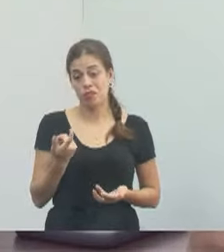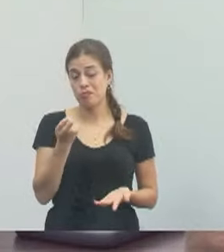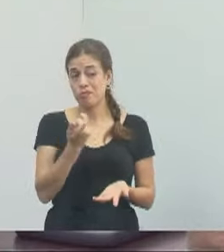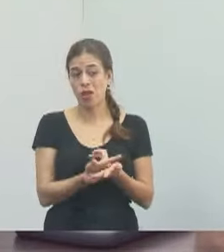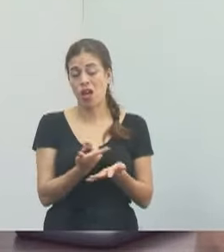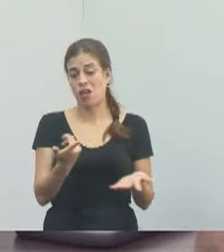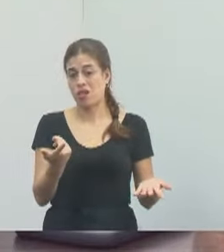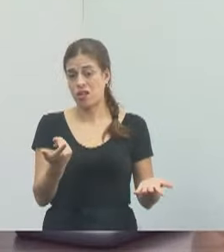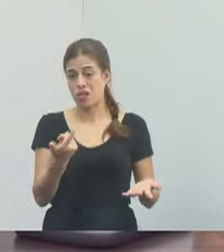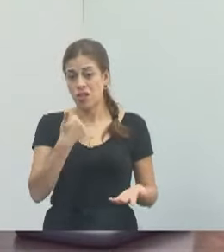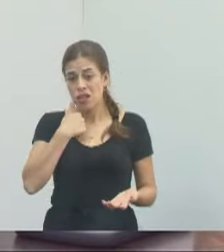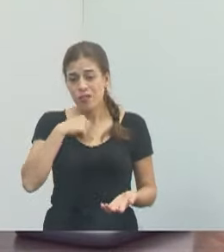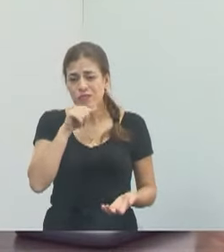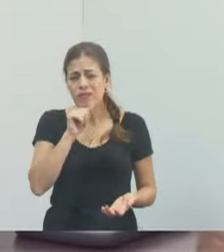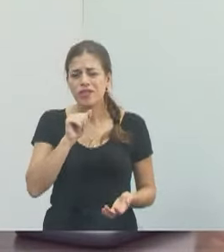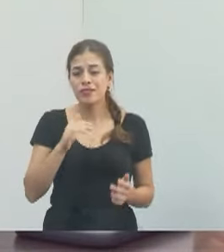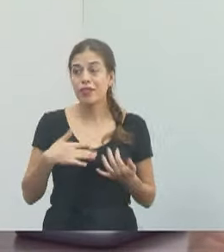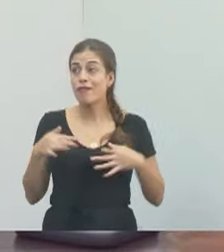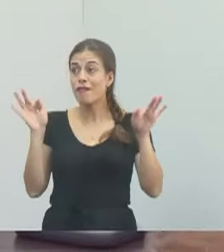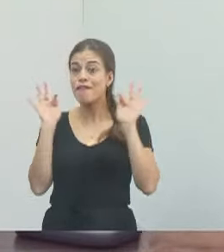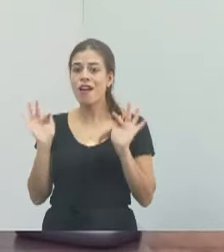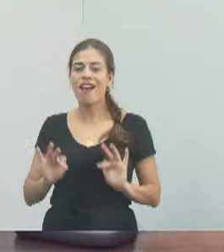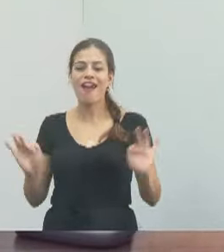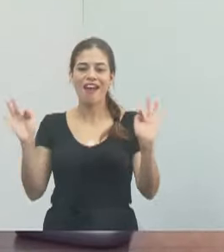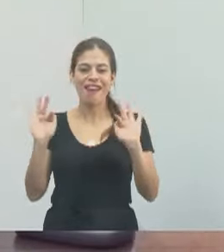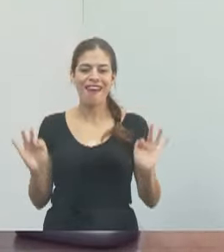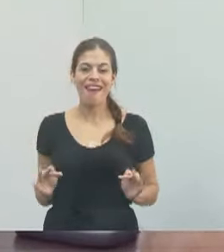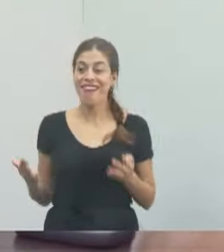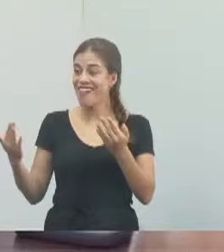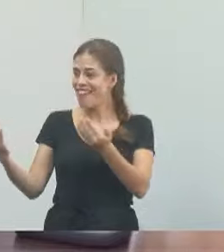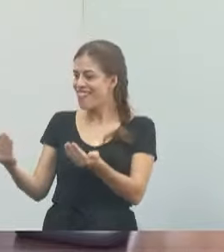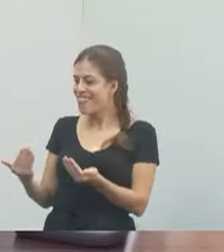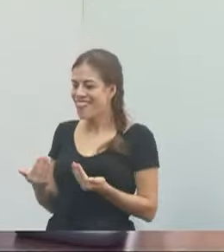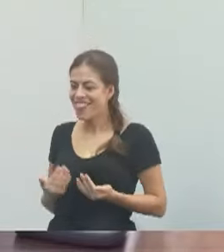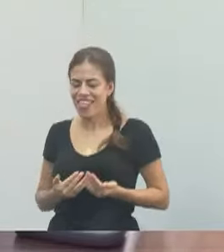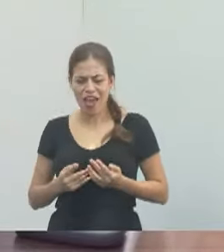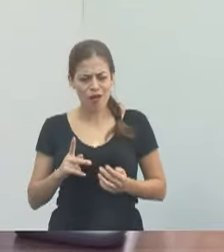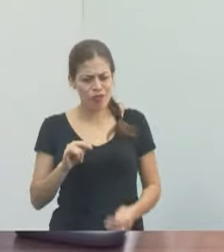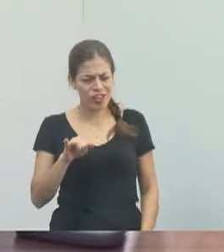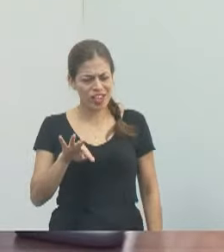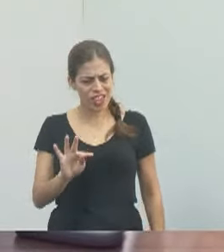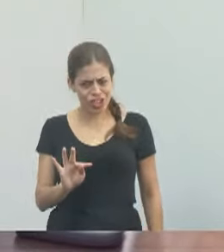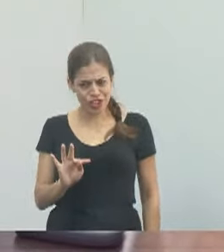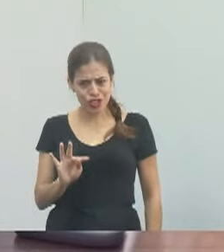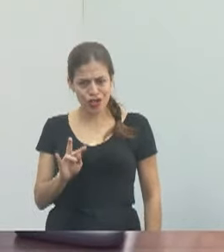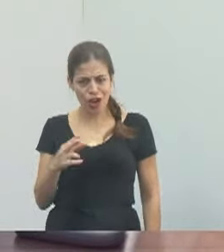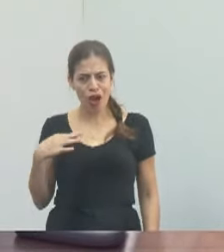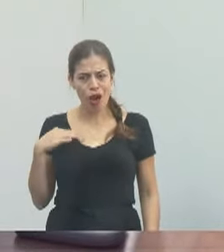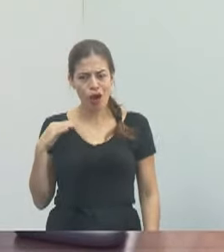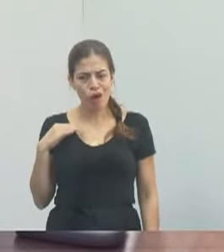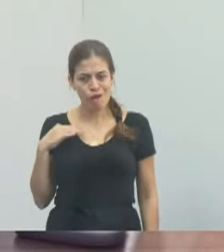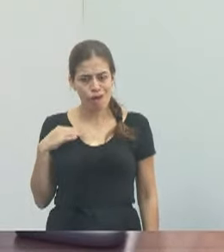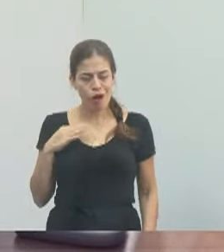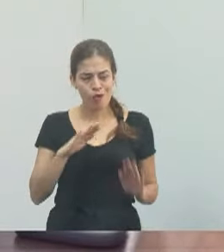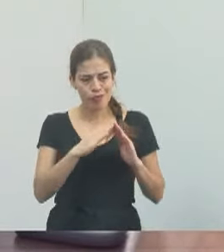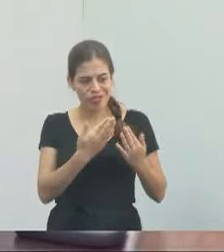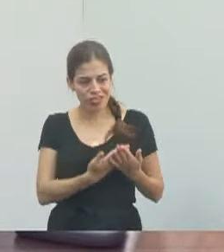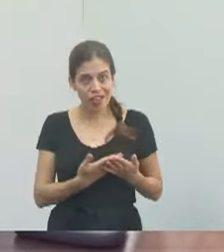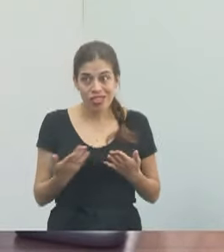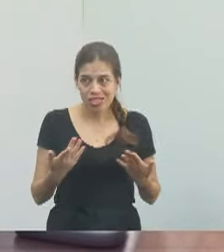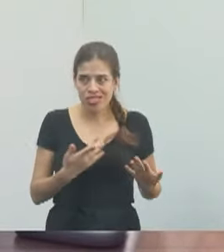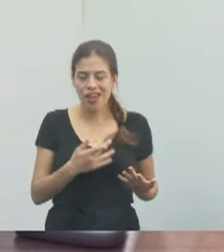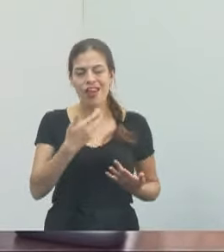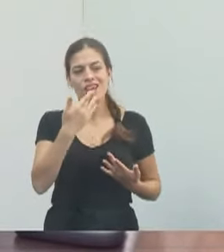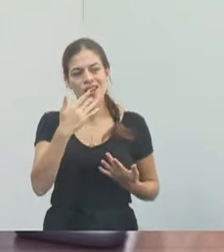e muitas mães ficavam muito felizes em receber esse kit de uniforme para suas crianças